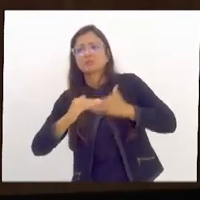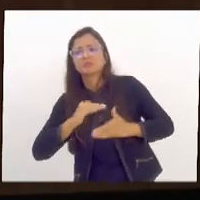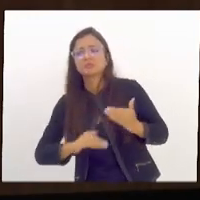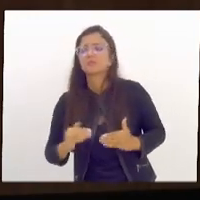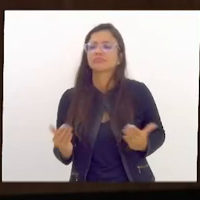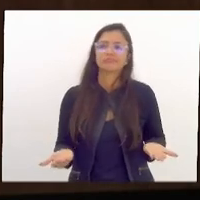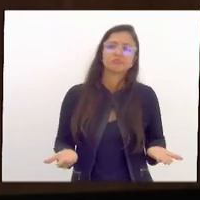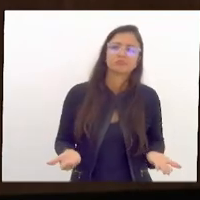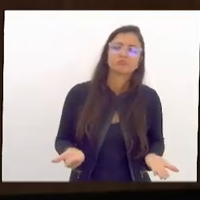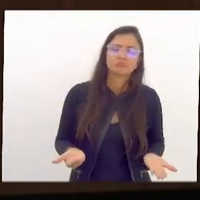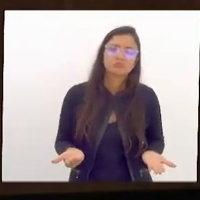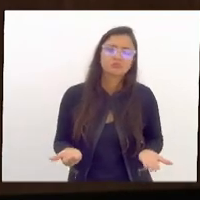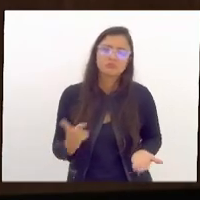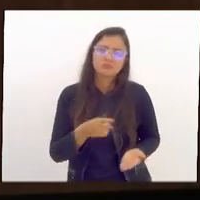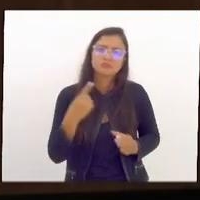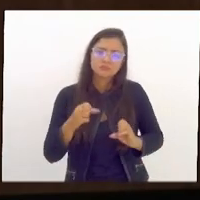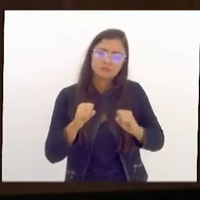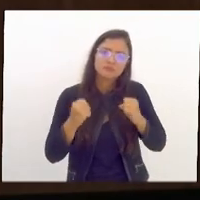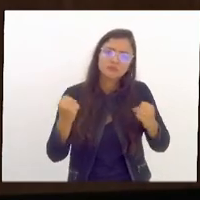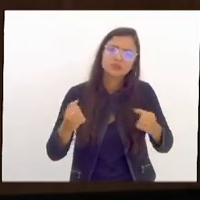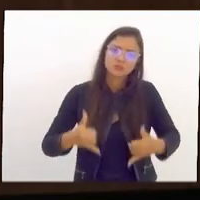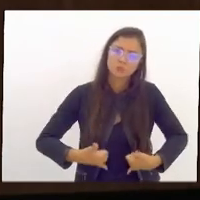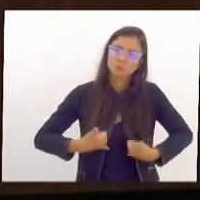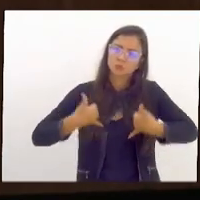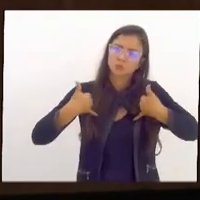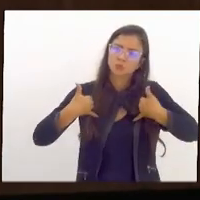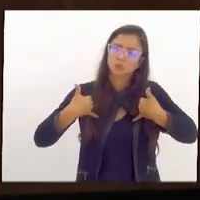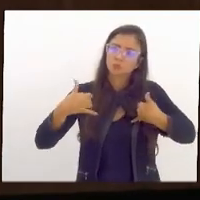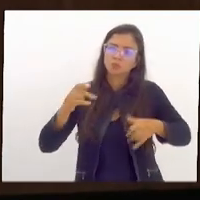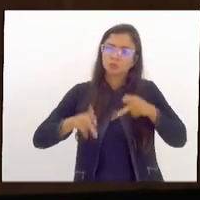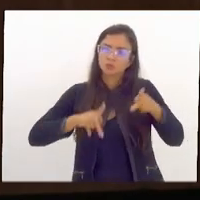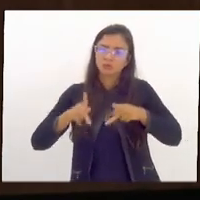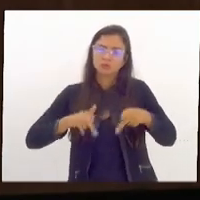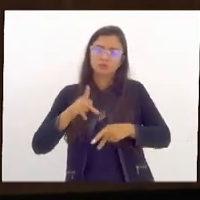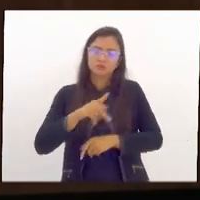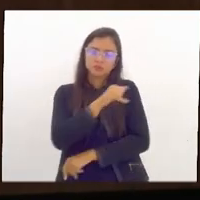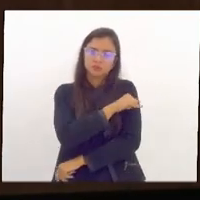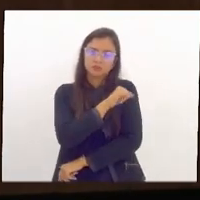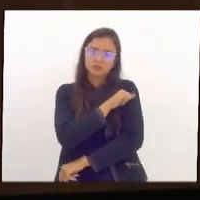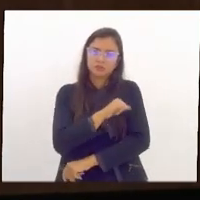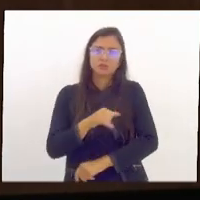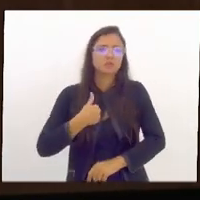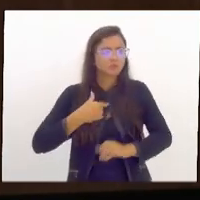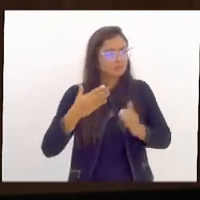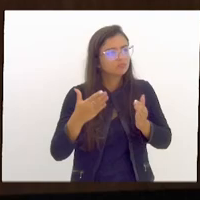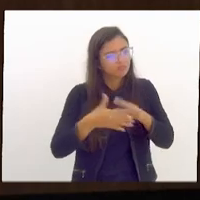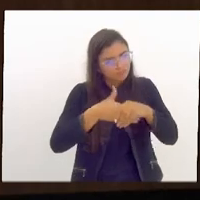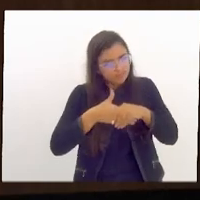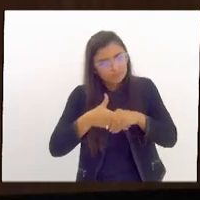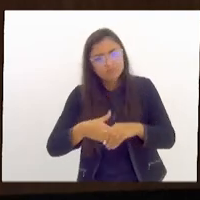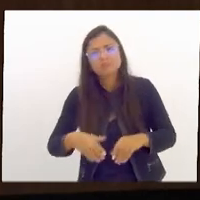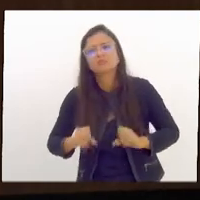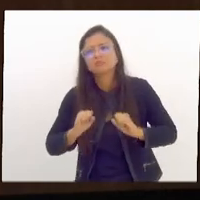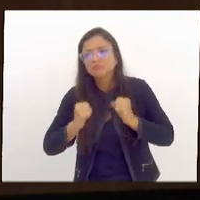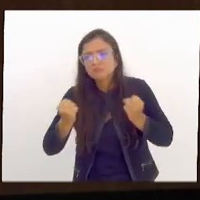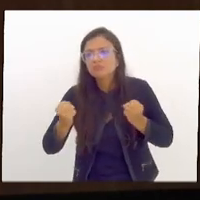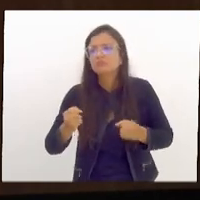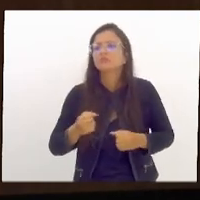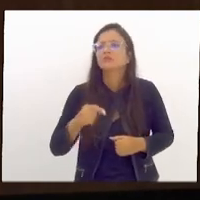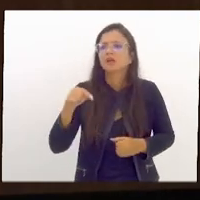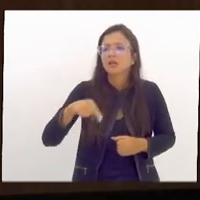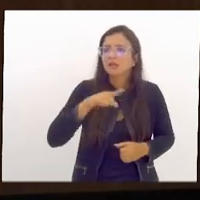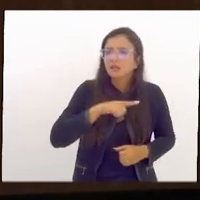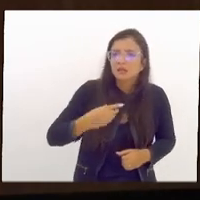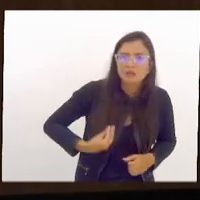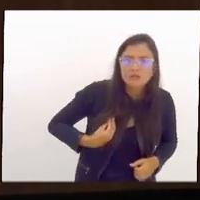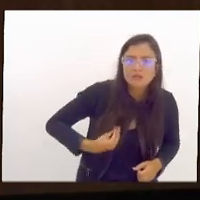aliás, a gente não cansa de repetir, é um orgulho do povo do Estado do Rio de Janeiro. Saúdo aqui vários defensores e defensoras presentes, defensor Rodrigo Pacheco,